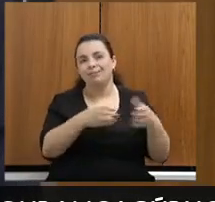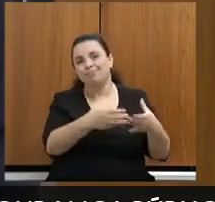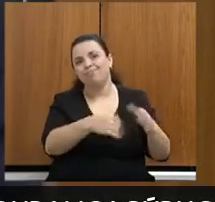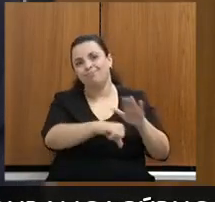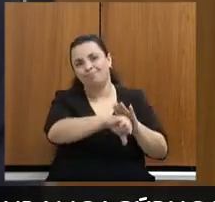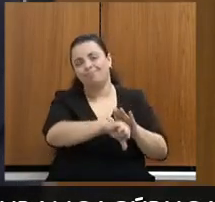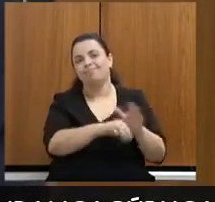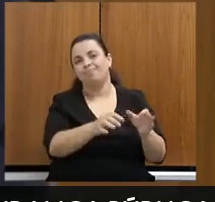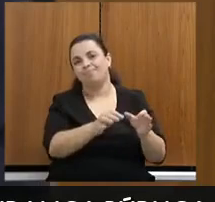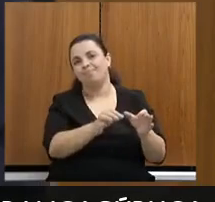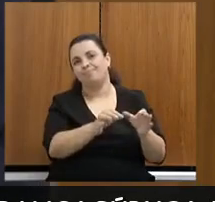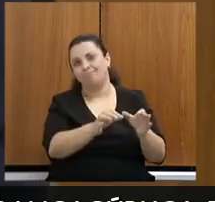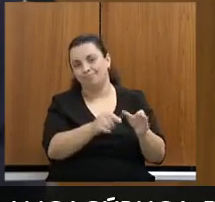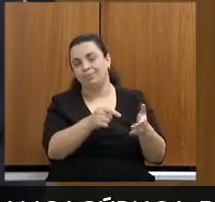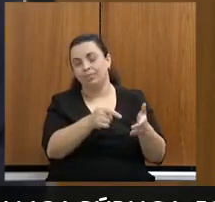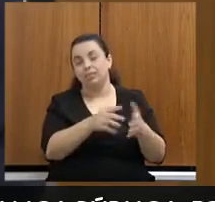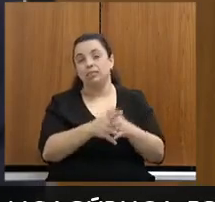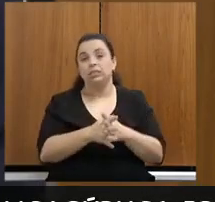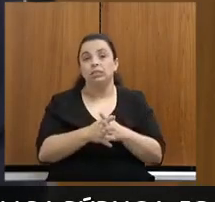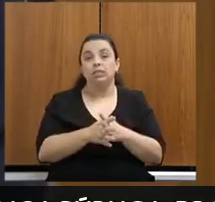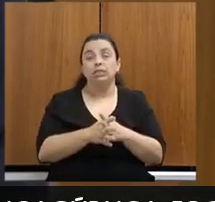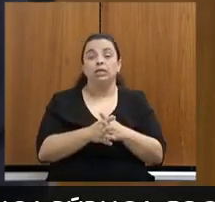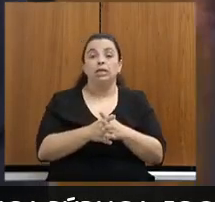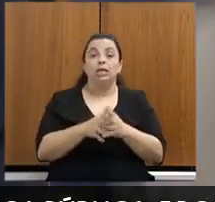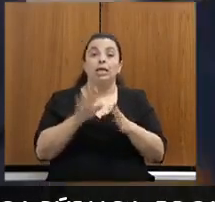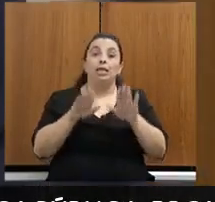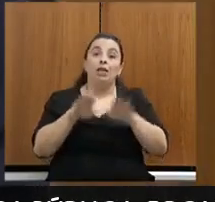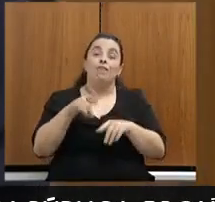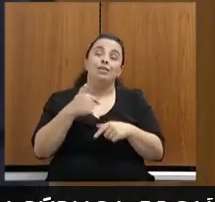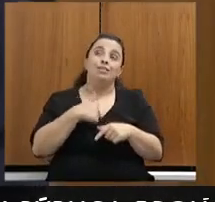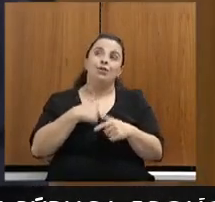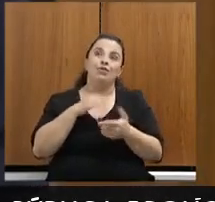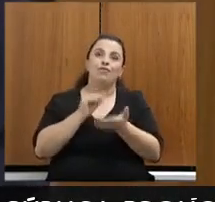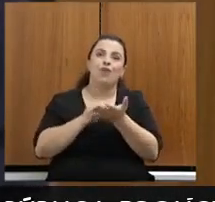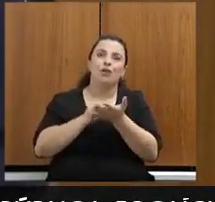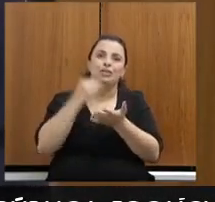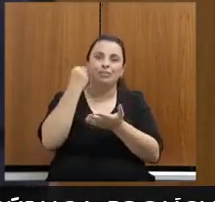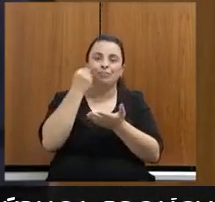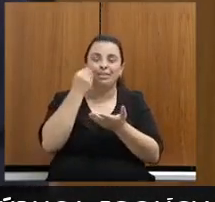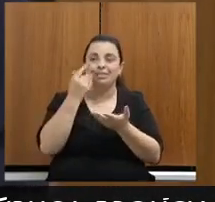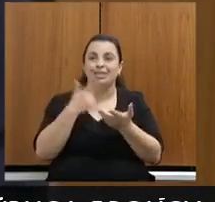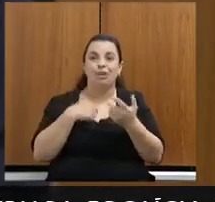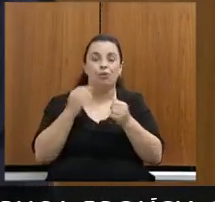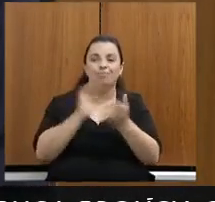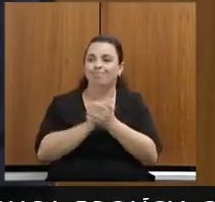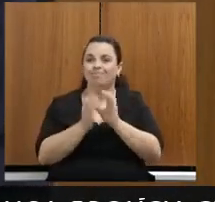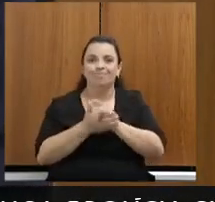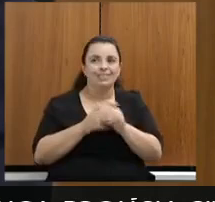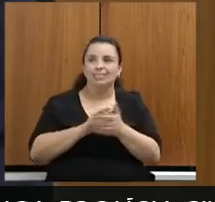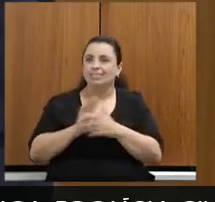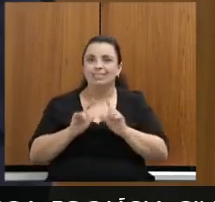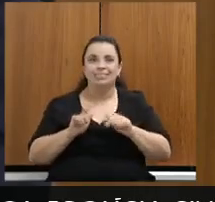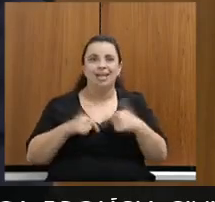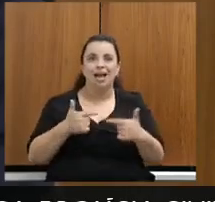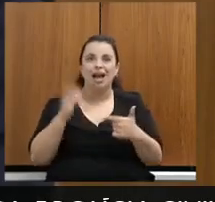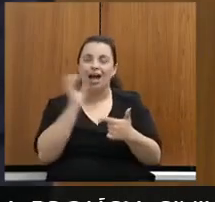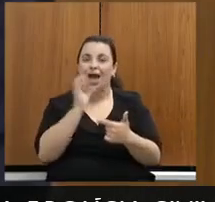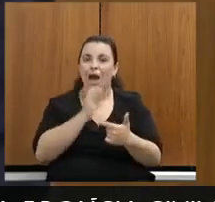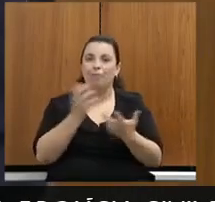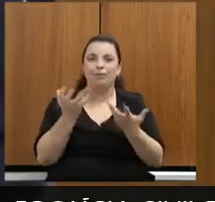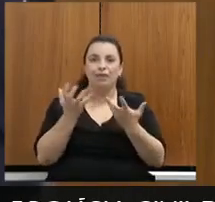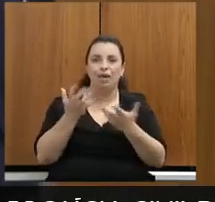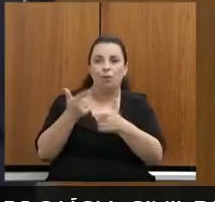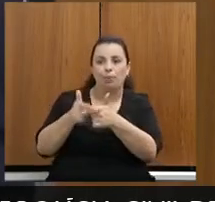que só tá me perdoem a minha experiência muitas vezes faz com que o ator de forma um pouco afoita querendo resolver um problema